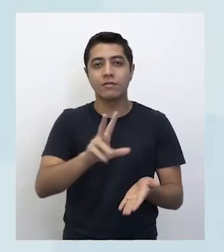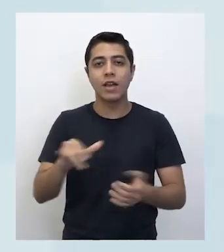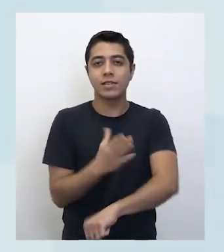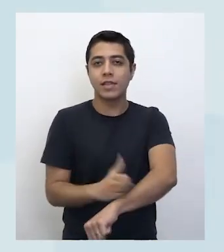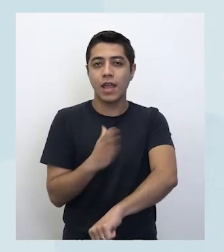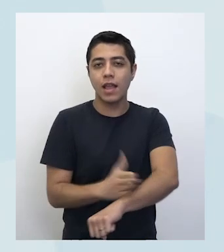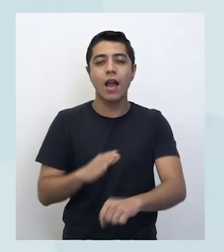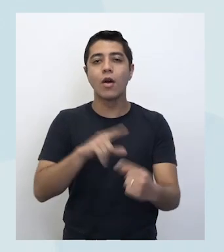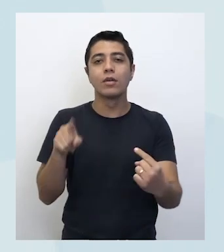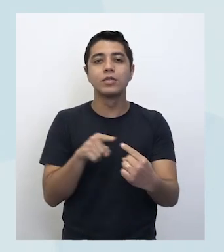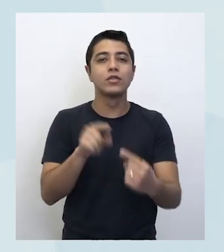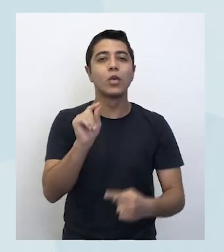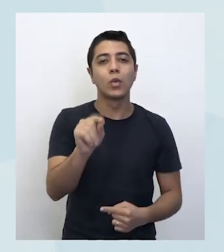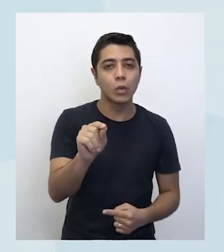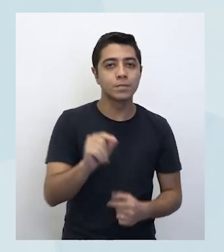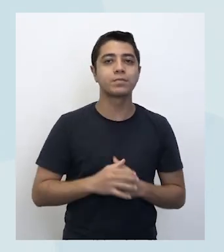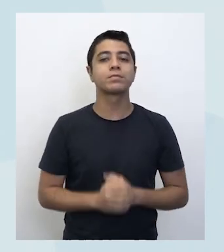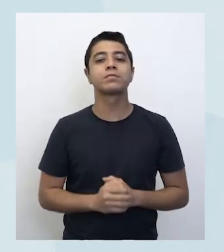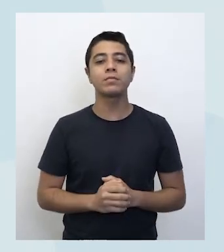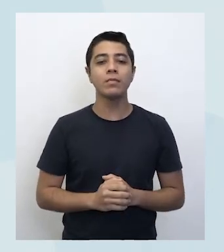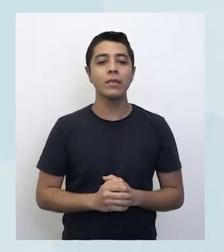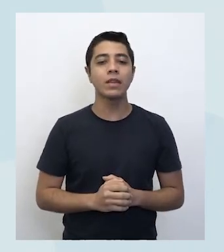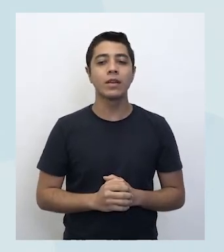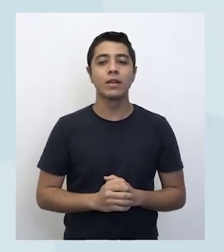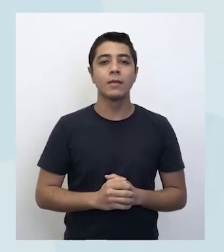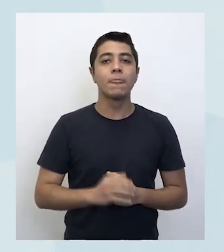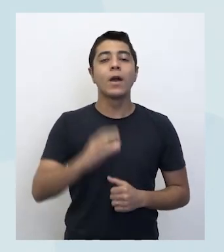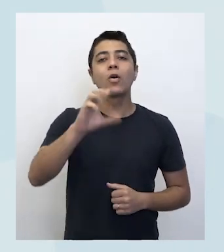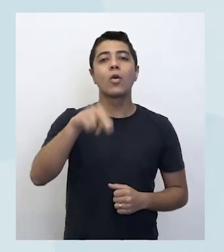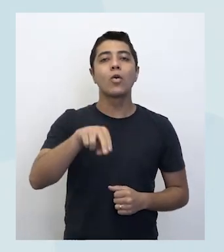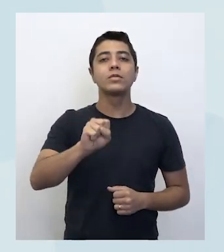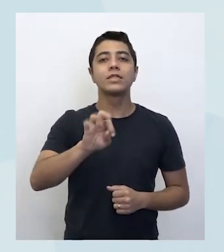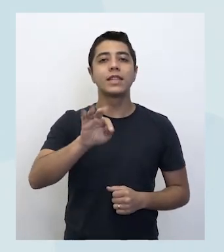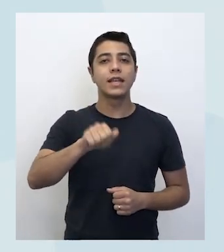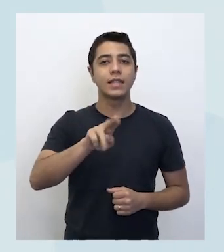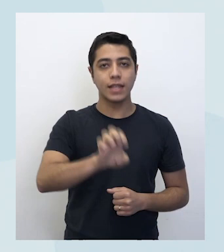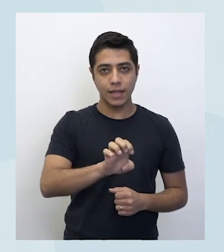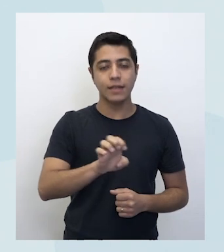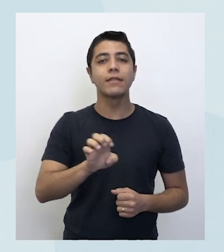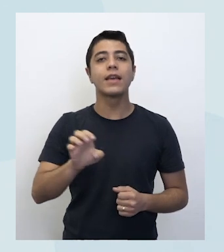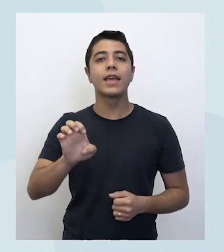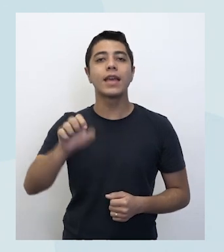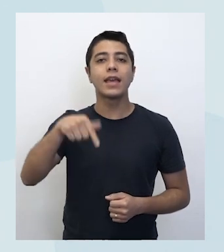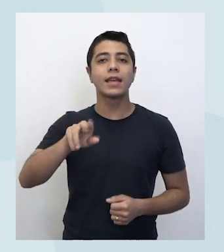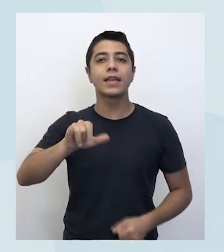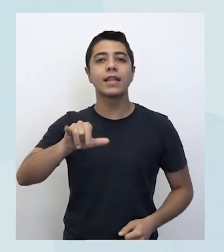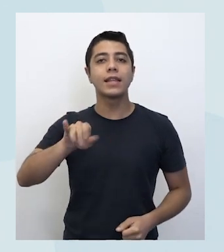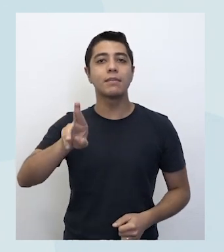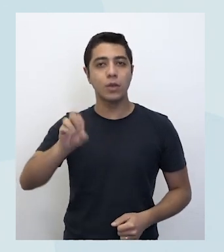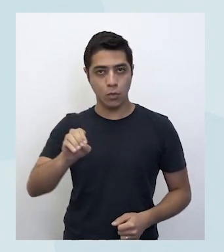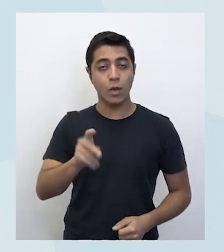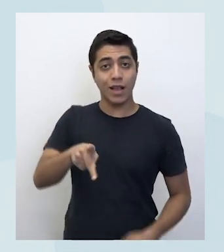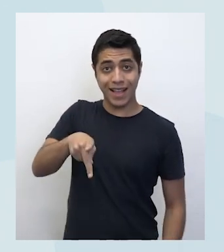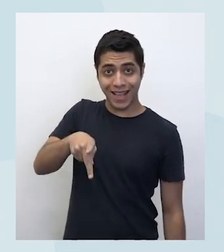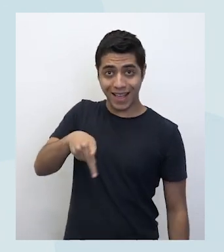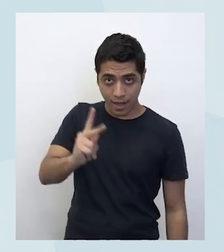habilidade é saber calcular a constante de equilíbrio de uma transformação química a partir de dados empíricos. O que é empíricos? Experimentos,